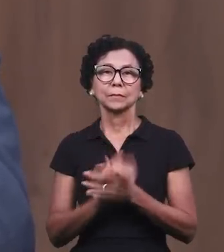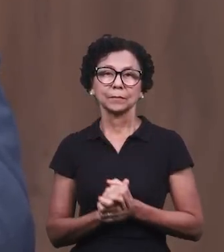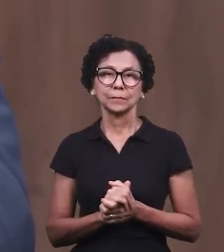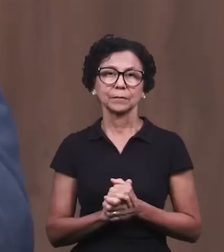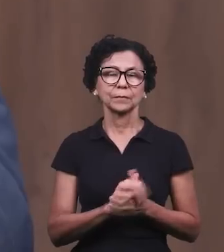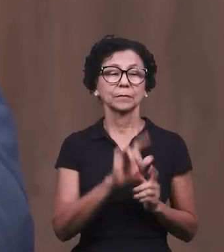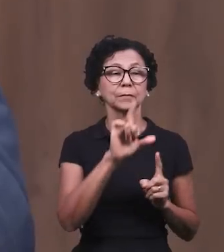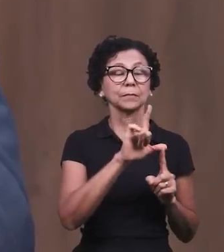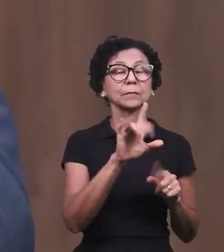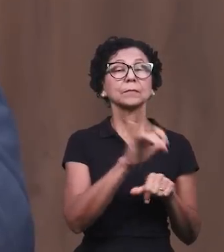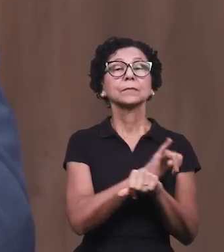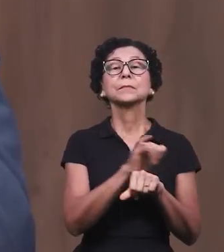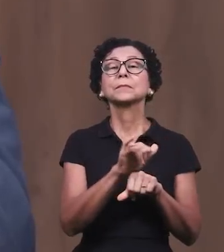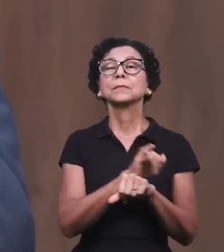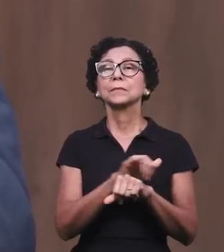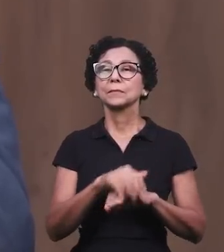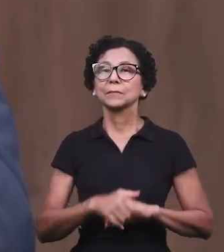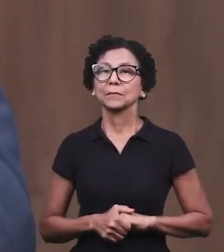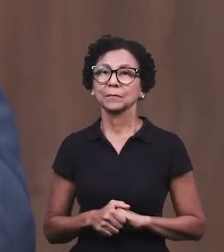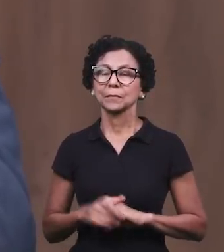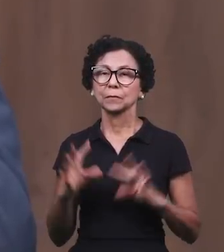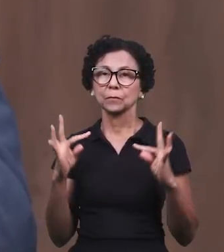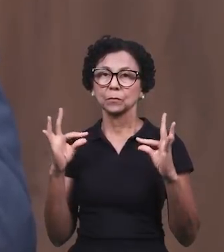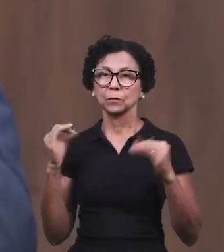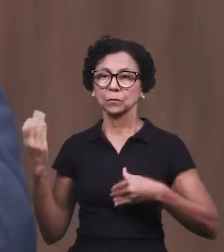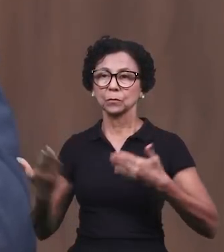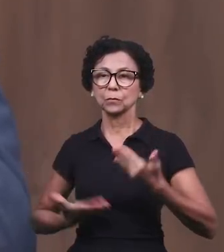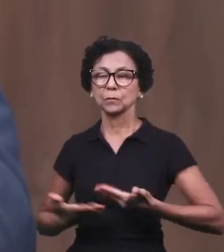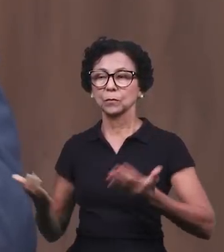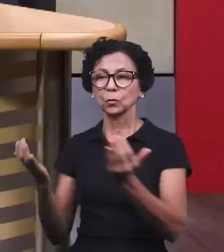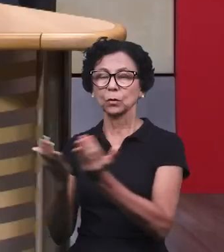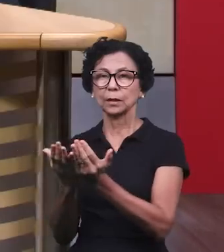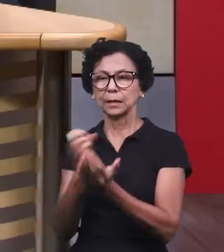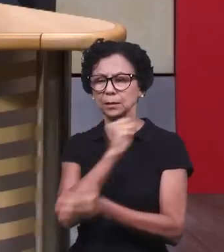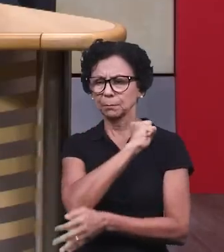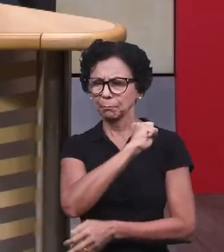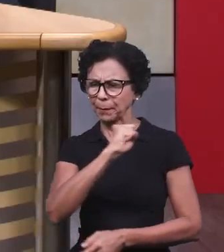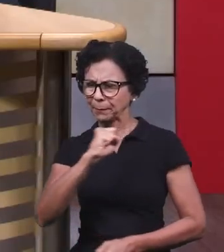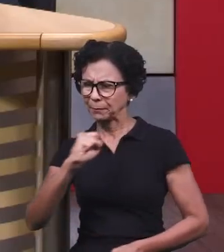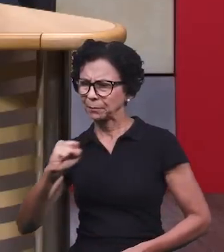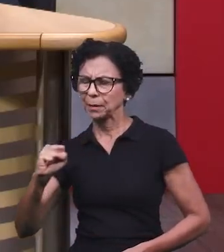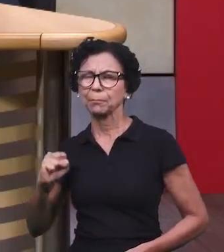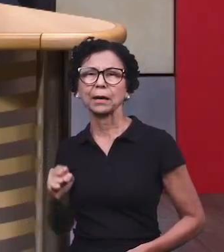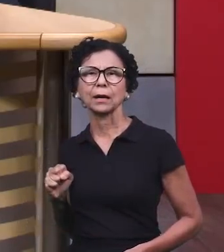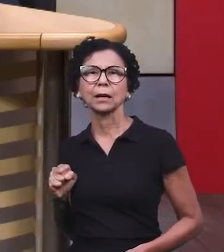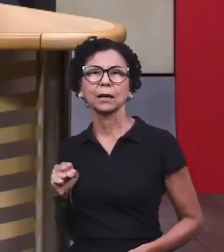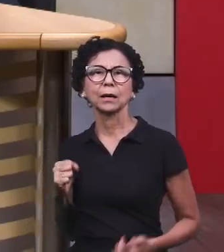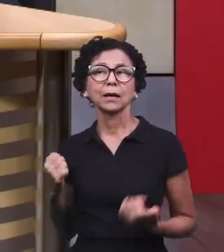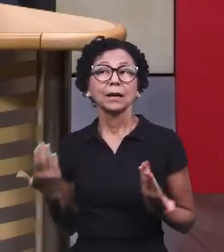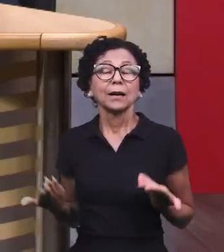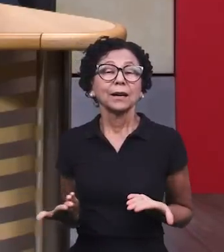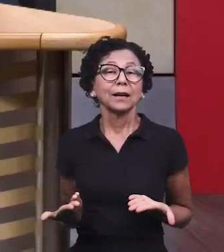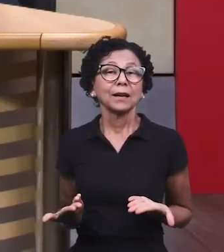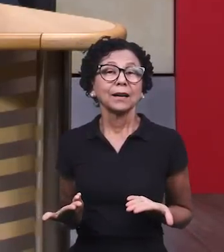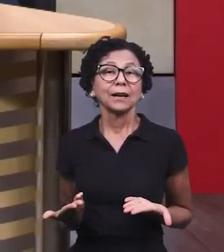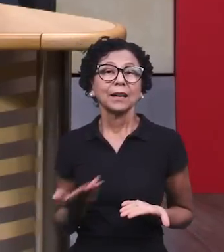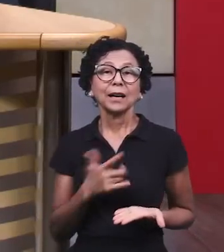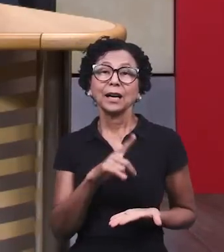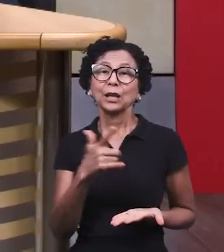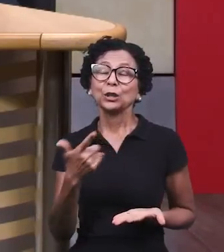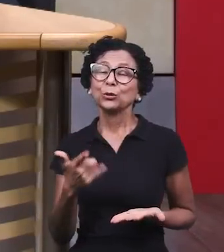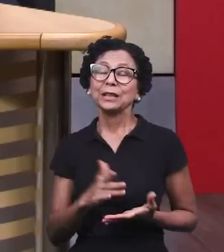ir além da letra. Isso tudo nós estamos tratando aqui hoje é muito importante. Mas eu queria conversar com vocês, e é uma ponte para o que nós vamos